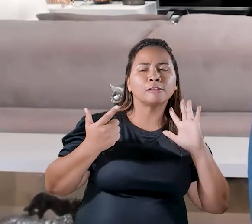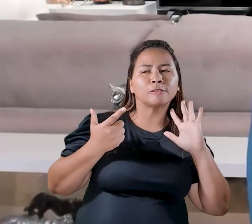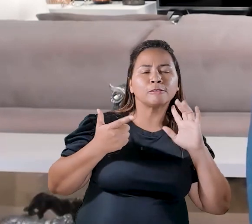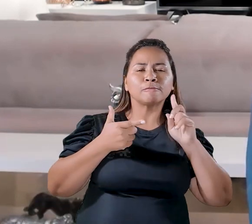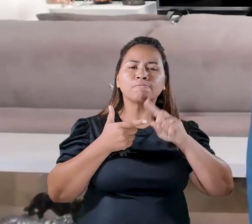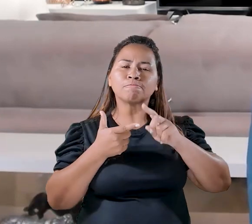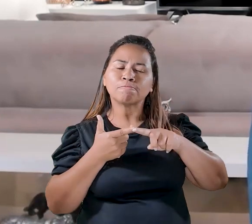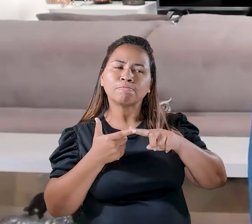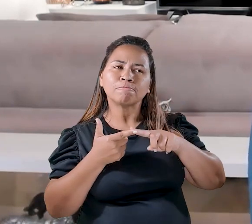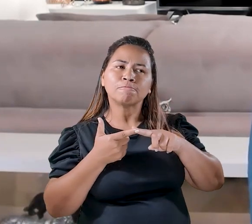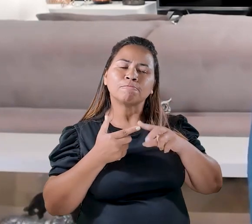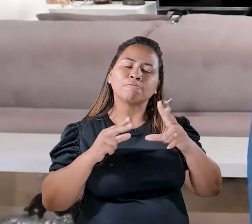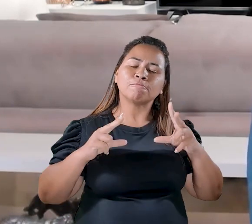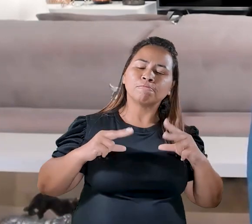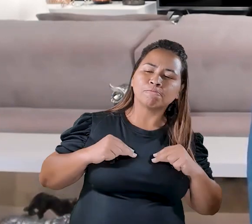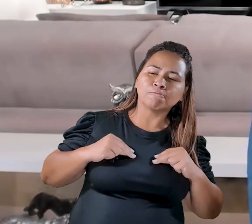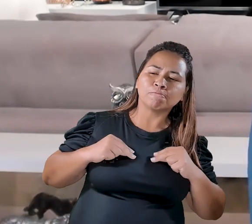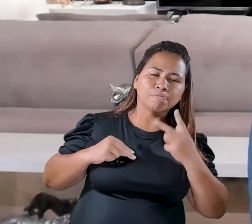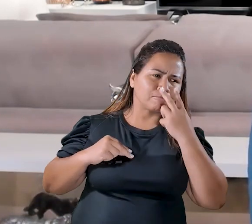talvez merecimento,